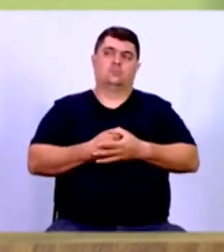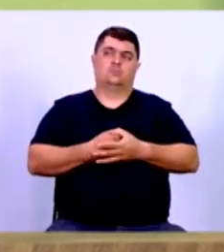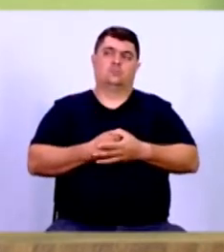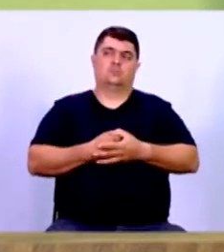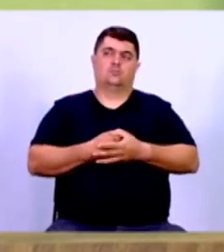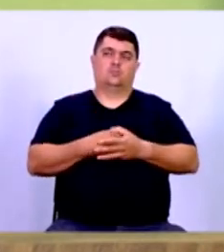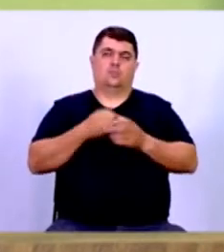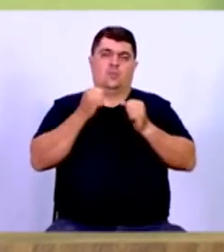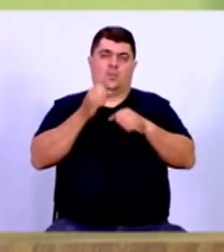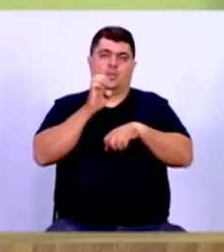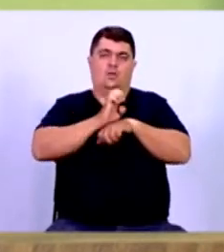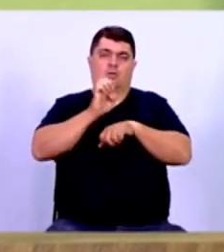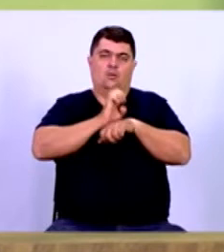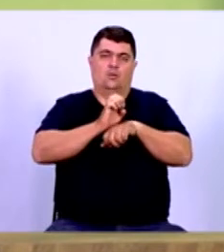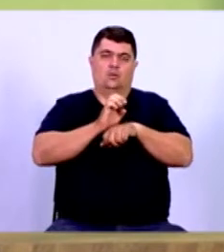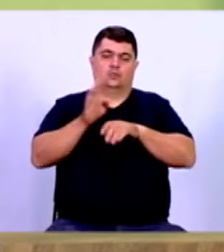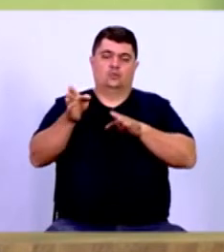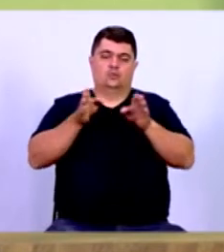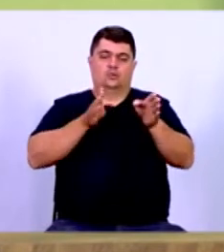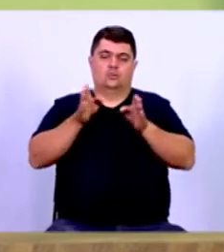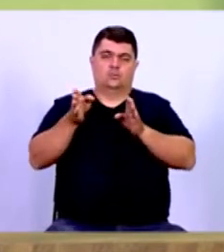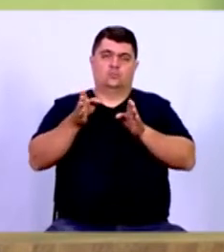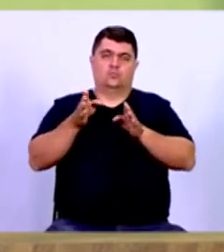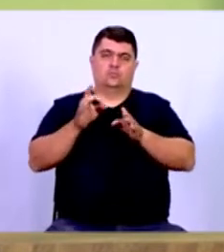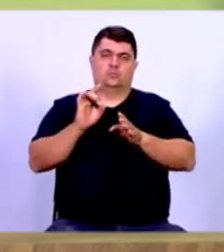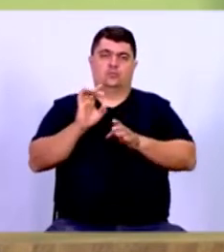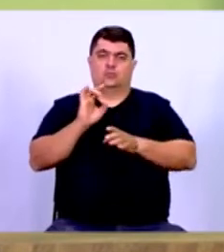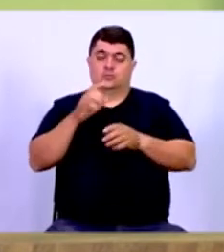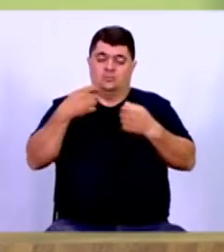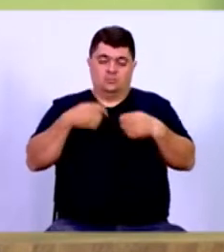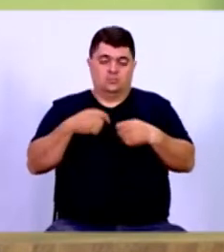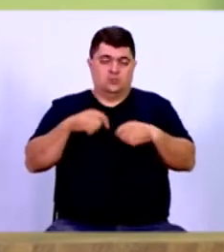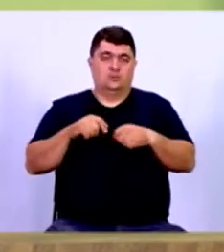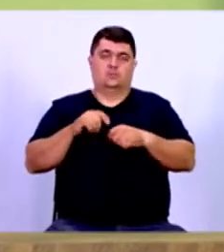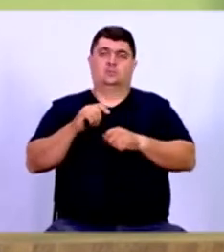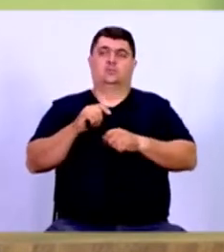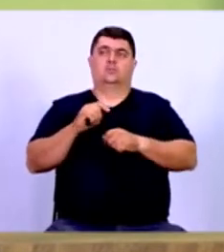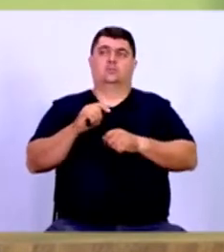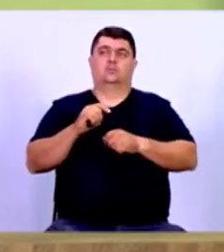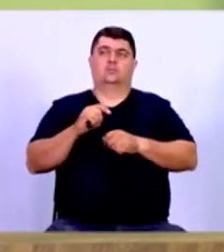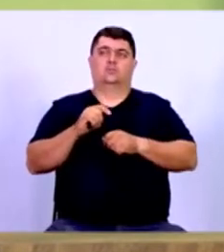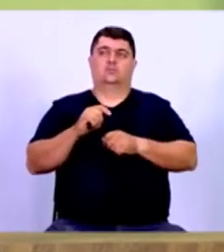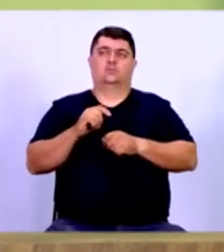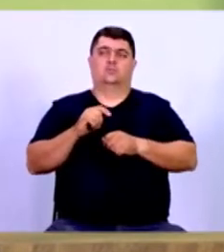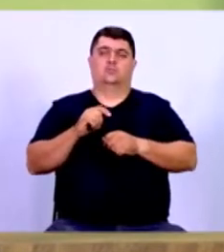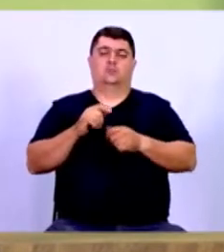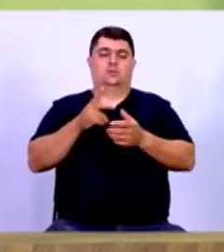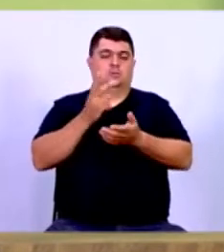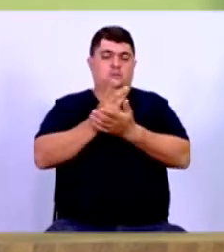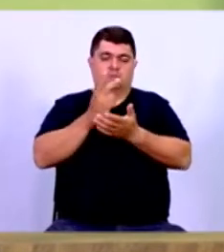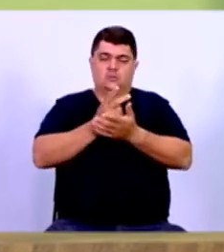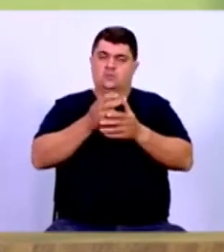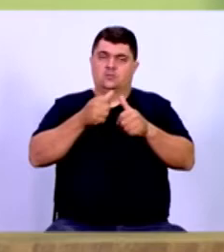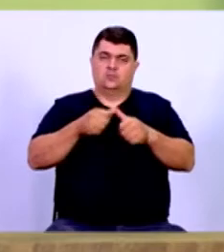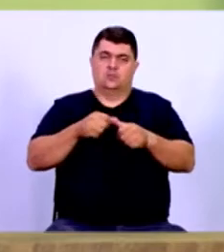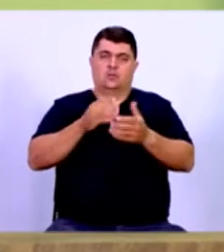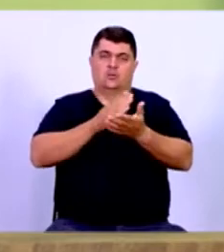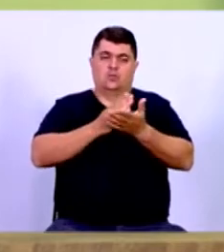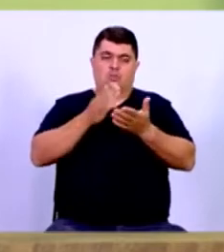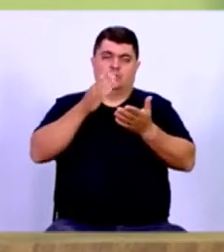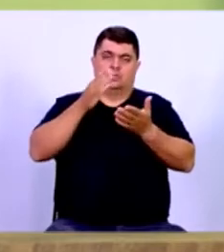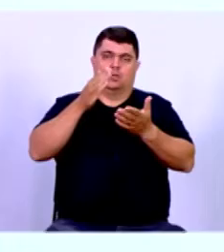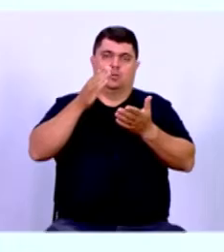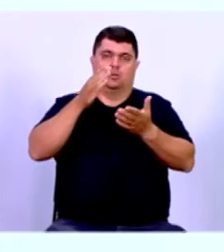posso estagiar em 2 locais diferentes ou necessariamente precisa ser no mesmo lugar, começar e terminar